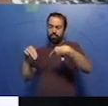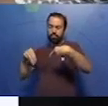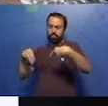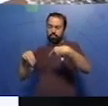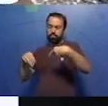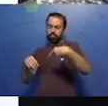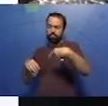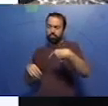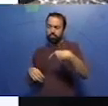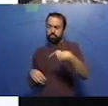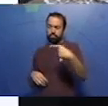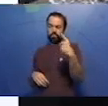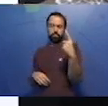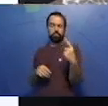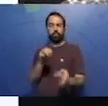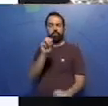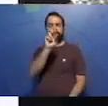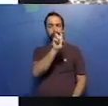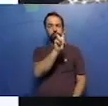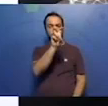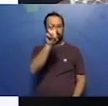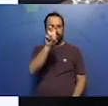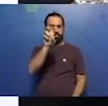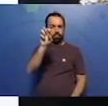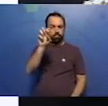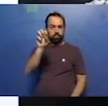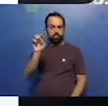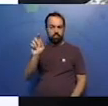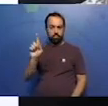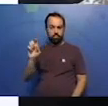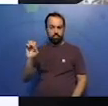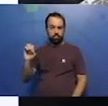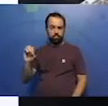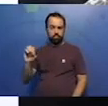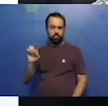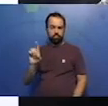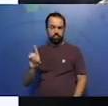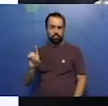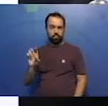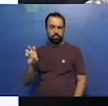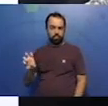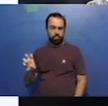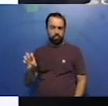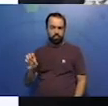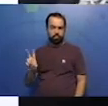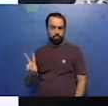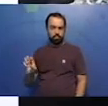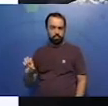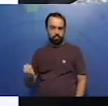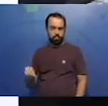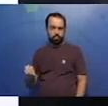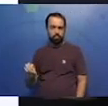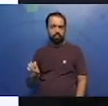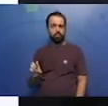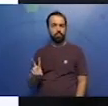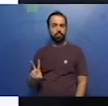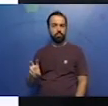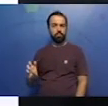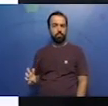daqui, ó. 5, 10, 15, 20,